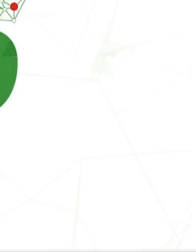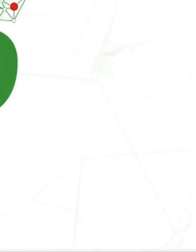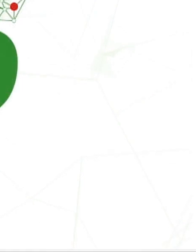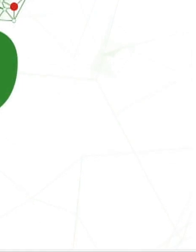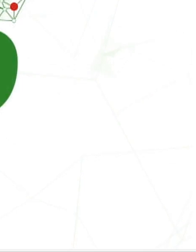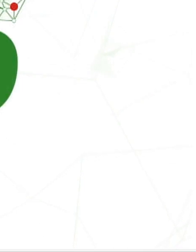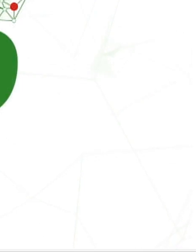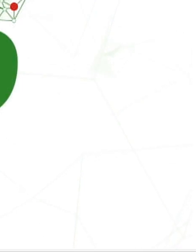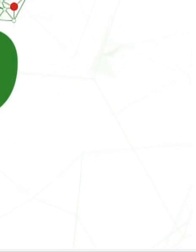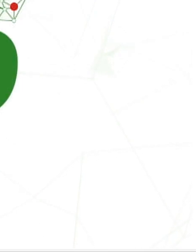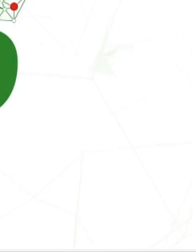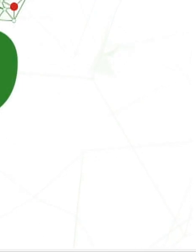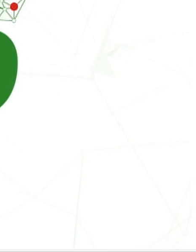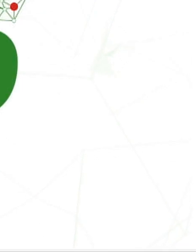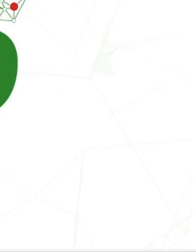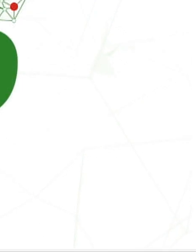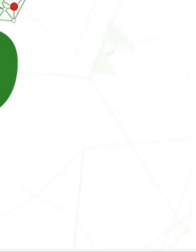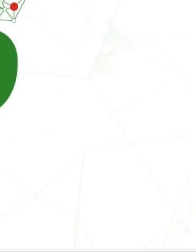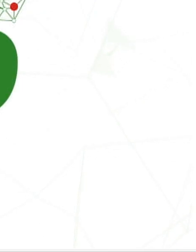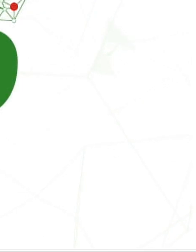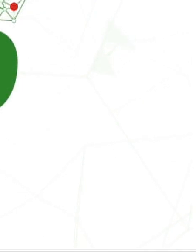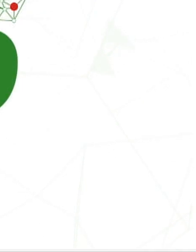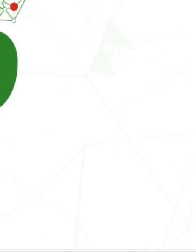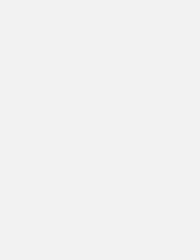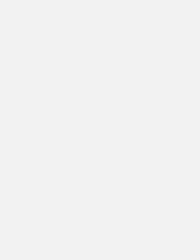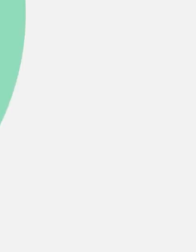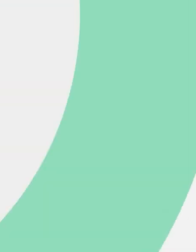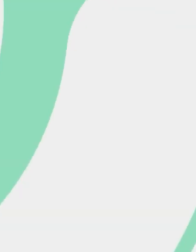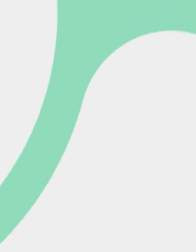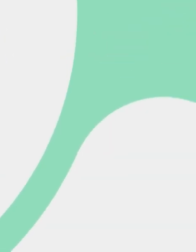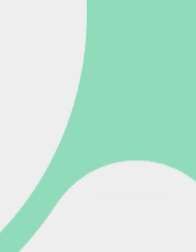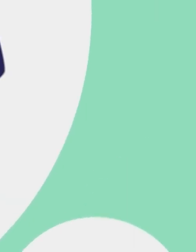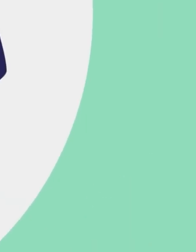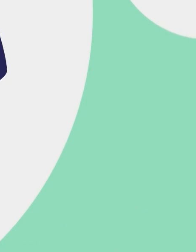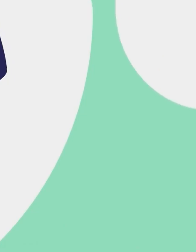Educação à distância, mudando realidades.